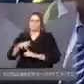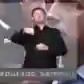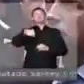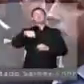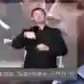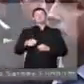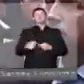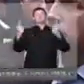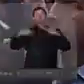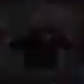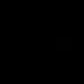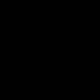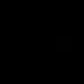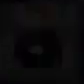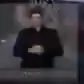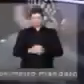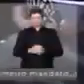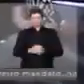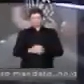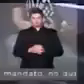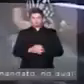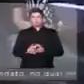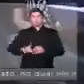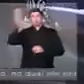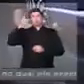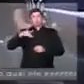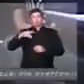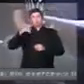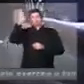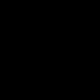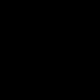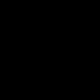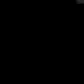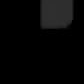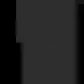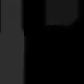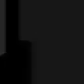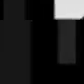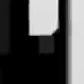minha querida corrupção. Deus tenha misericórdia dessa nação.